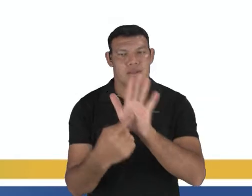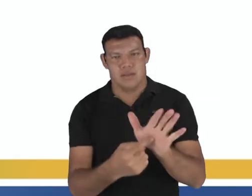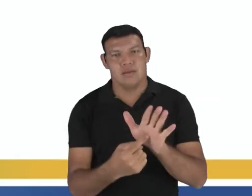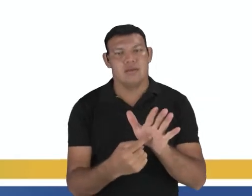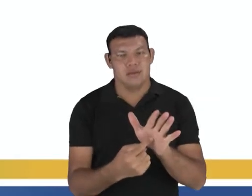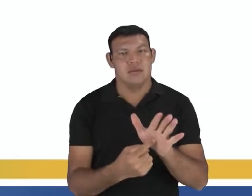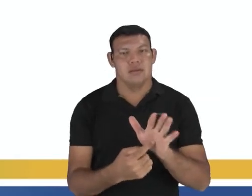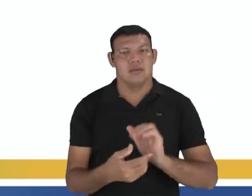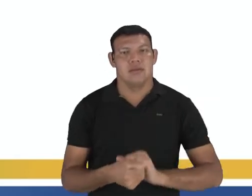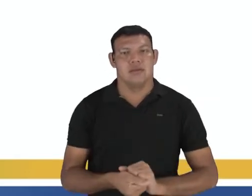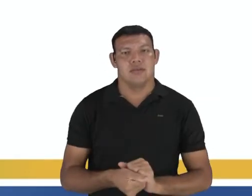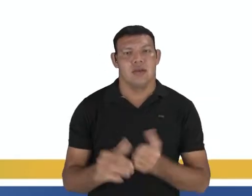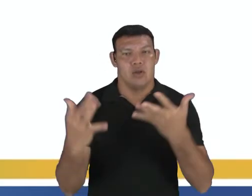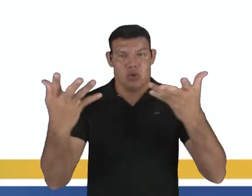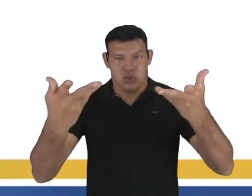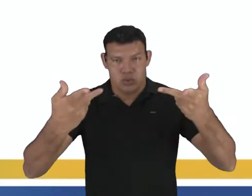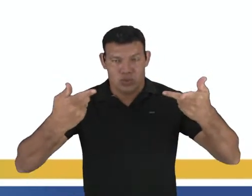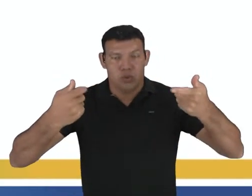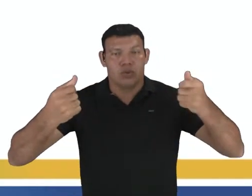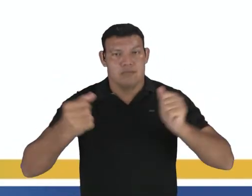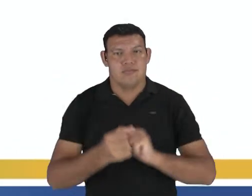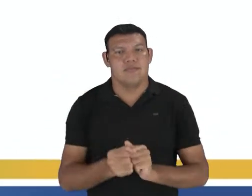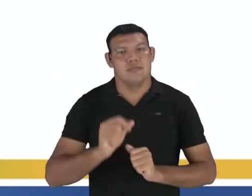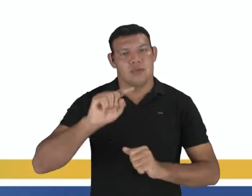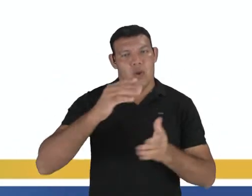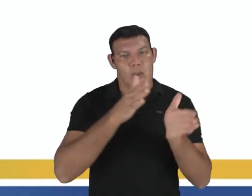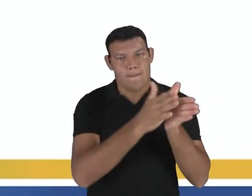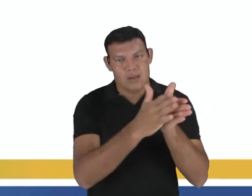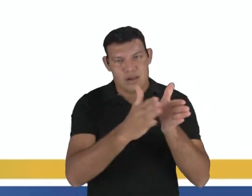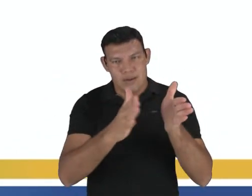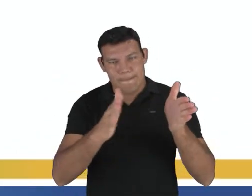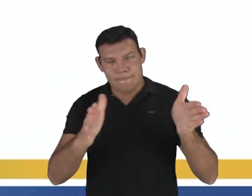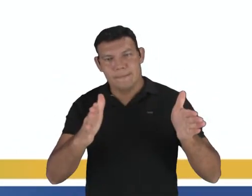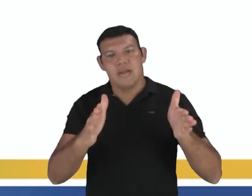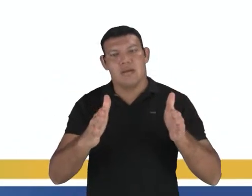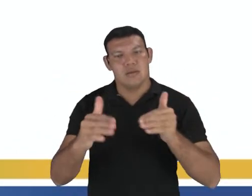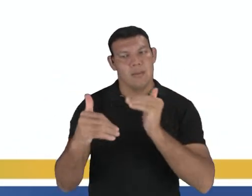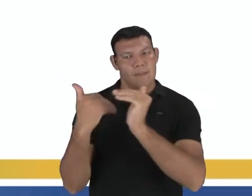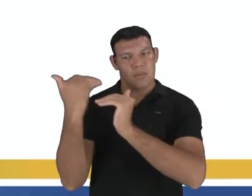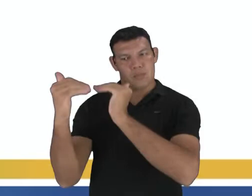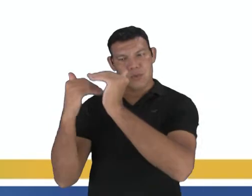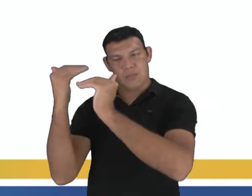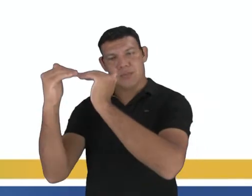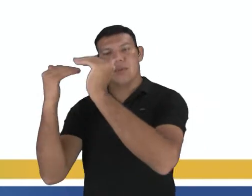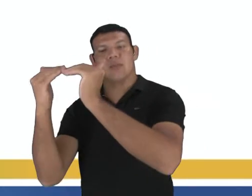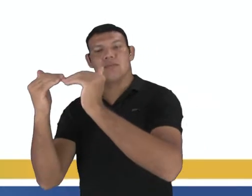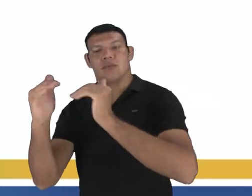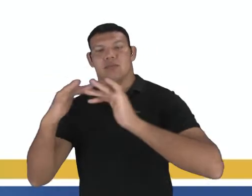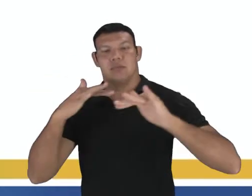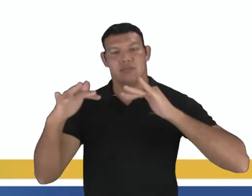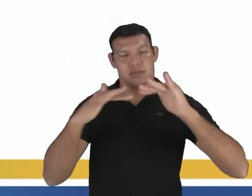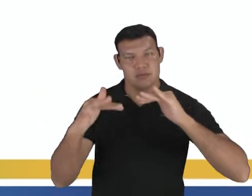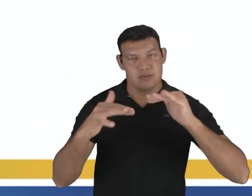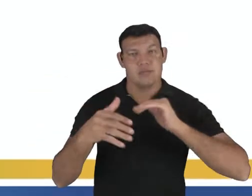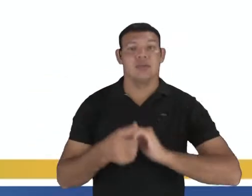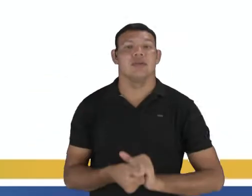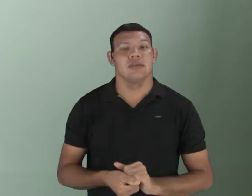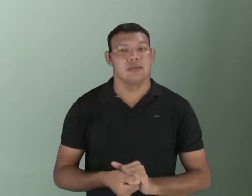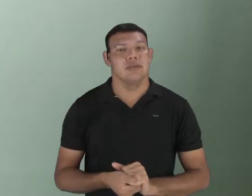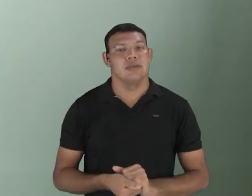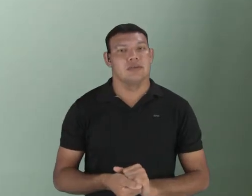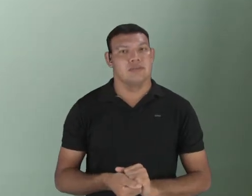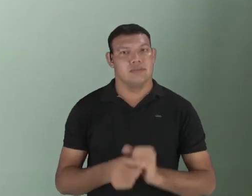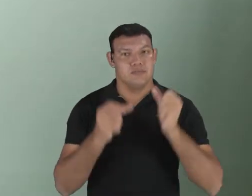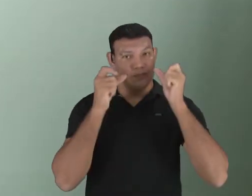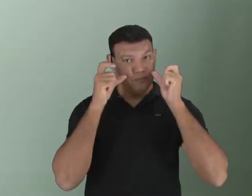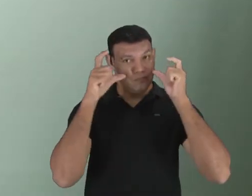suas destrezas. Com o passar do tempo, os movimentos e os passos foram se aperfeiçoando. Então, a primeira coisa que eu quero chamar